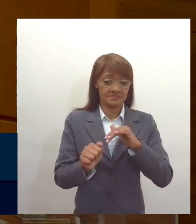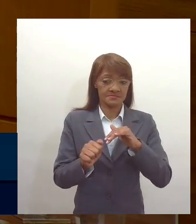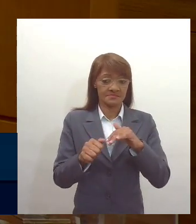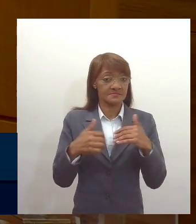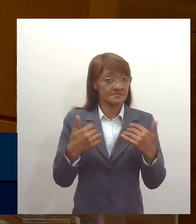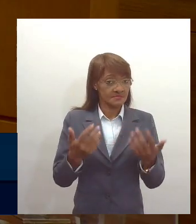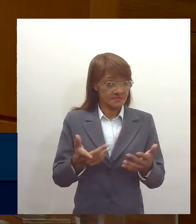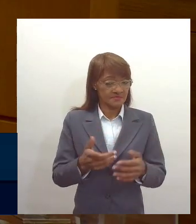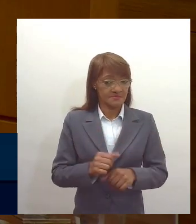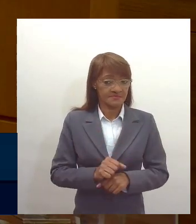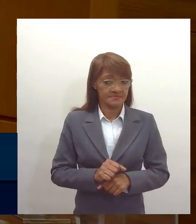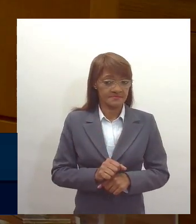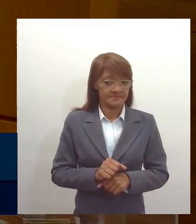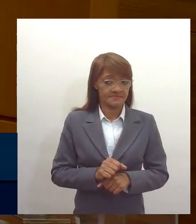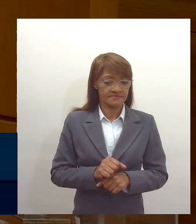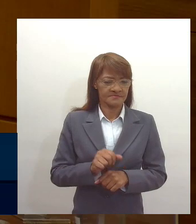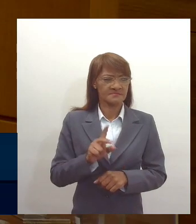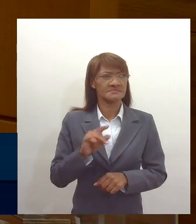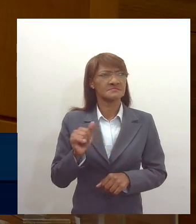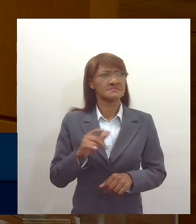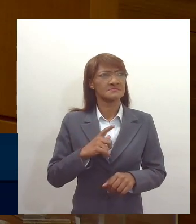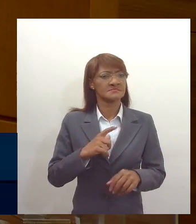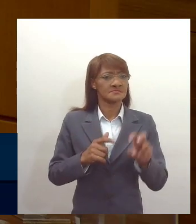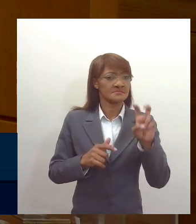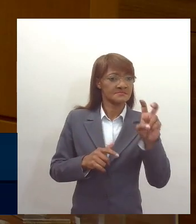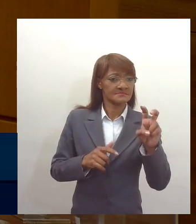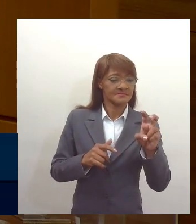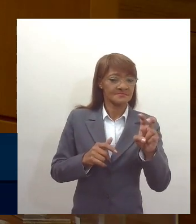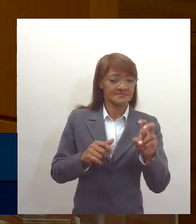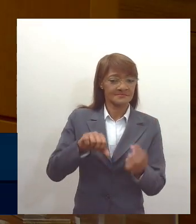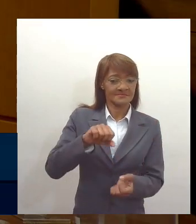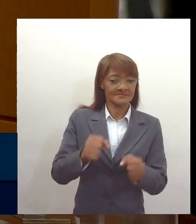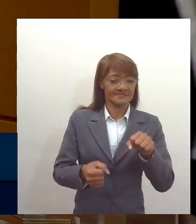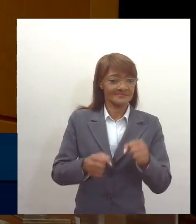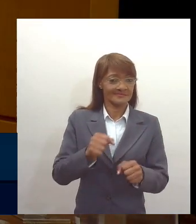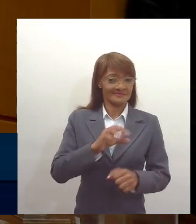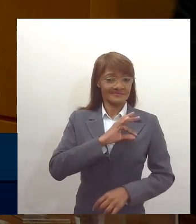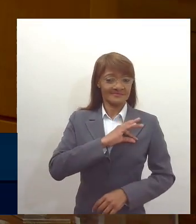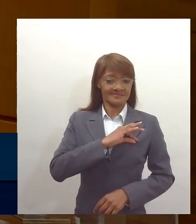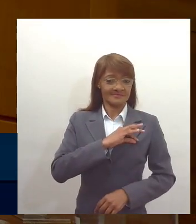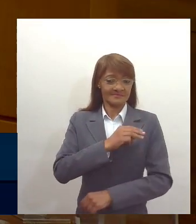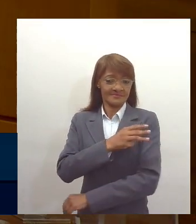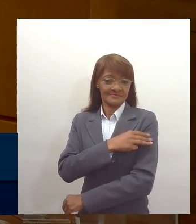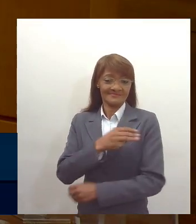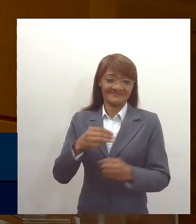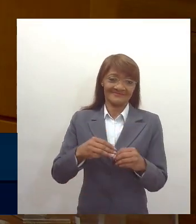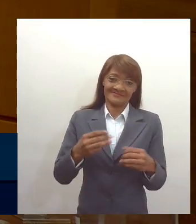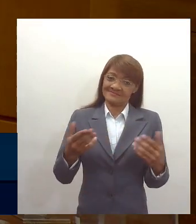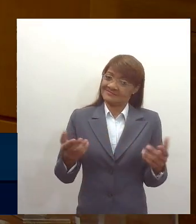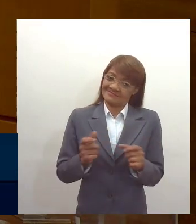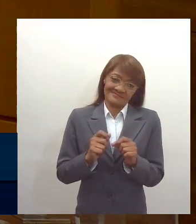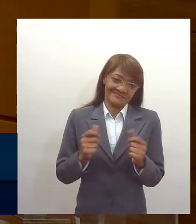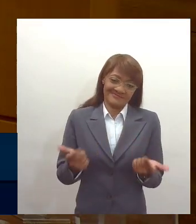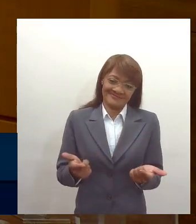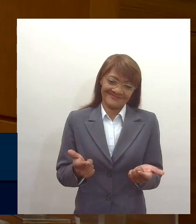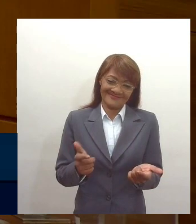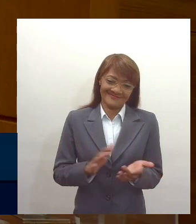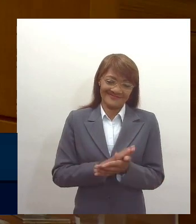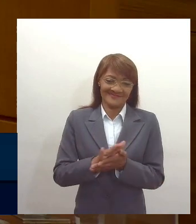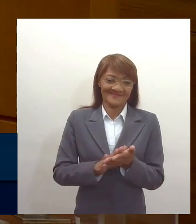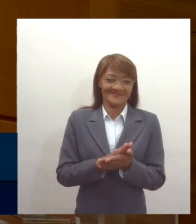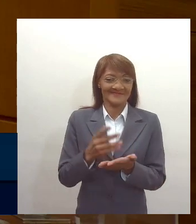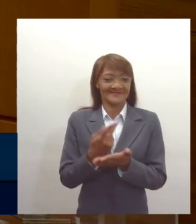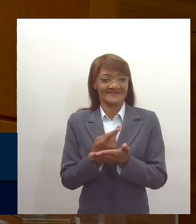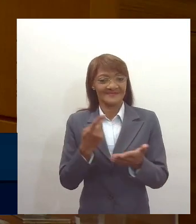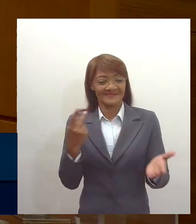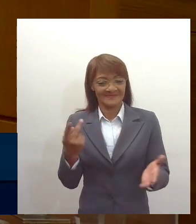5 viaturas, entre Polícia Militar e Guarda Municipal. Com certeza não iria acontecer nada ali. E não aconteceu, graças a Deus. Aqui também